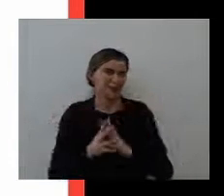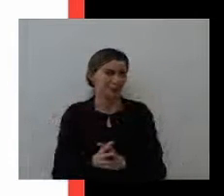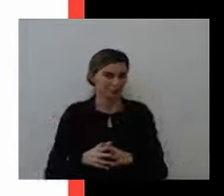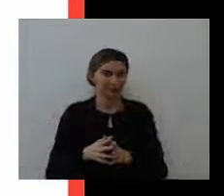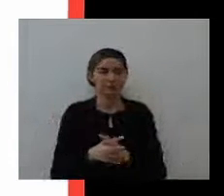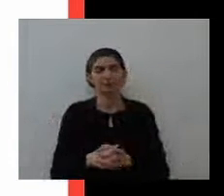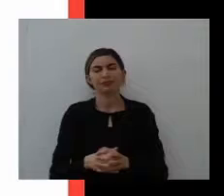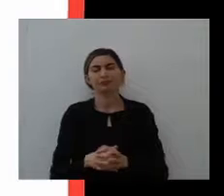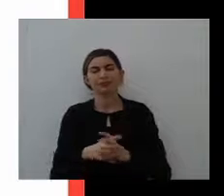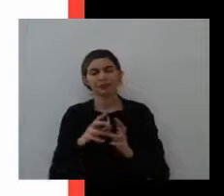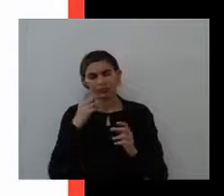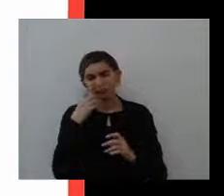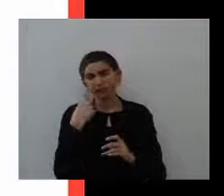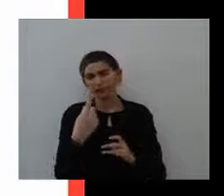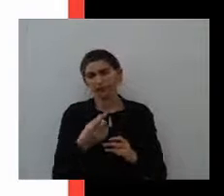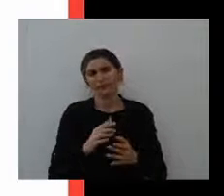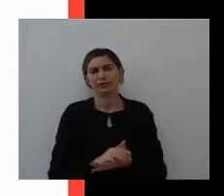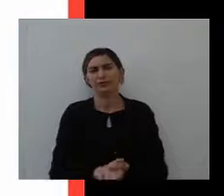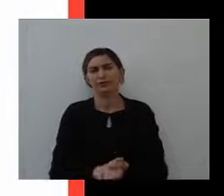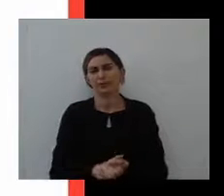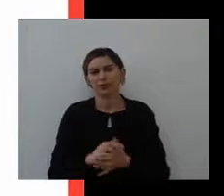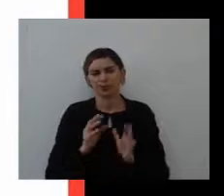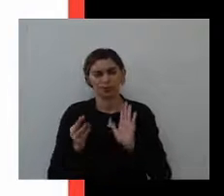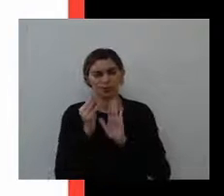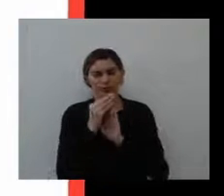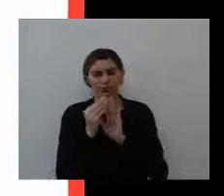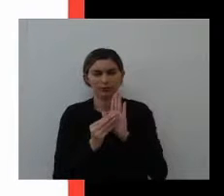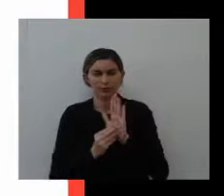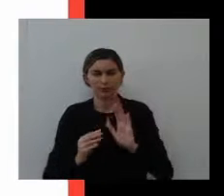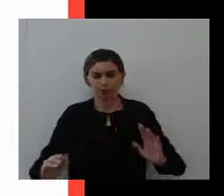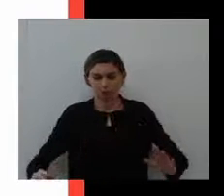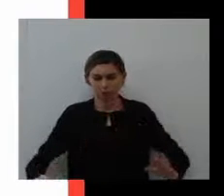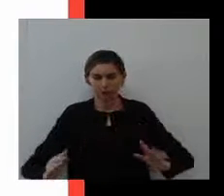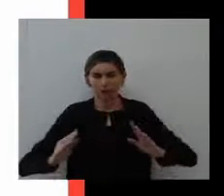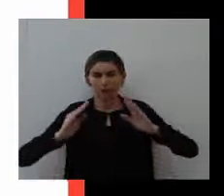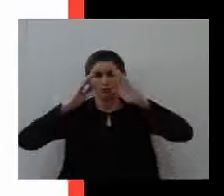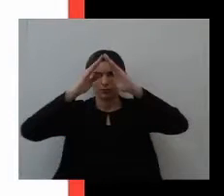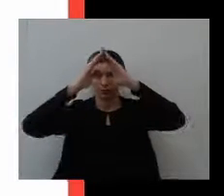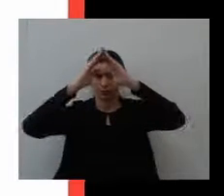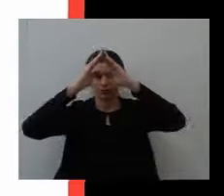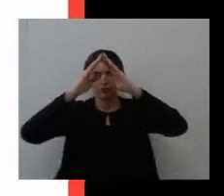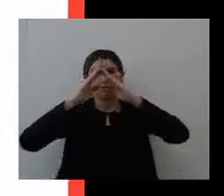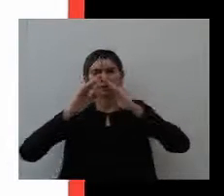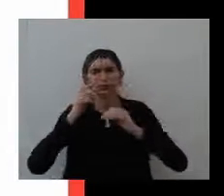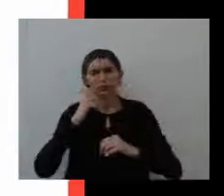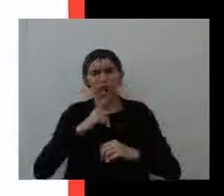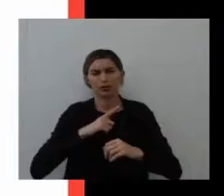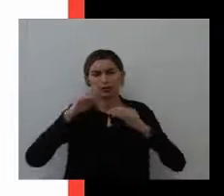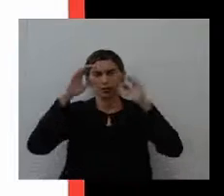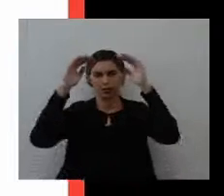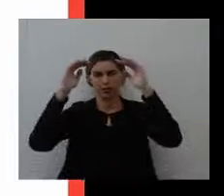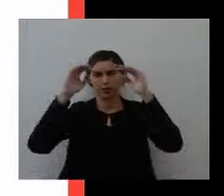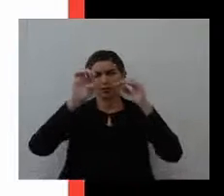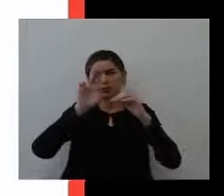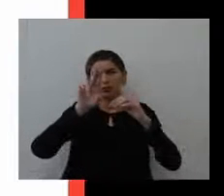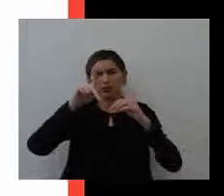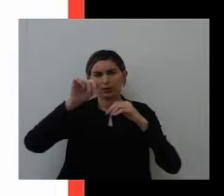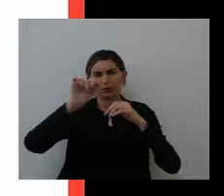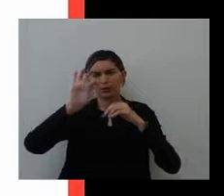Tá bem? Então, você pode ver aí, se a gente for colocar numa pirâmide, na forma piramidal, nós temos os